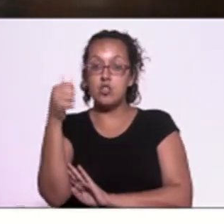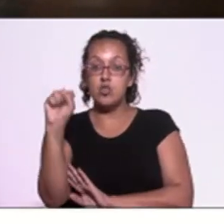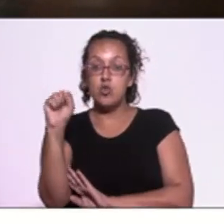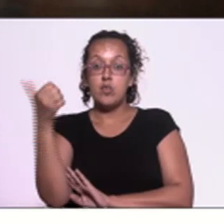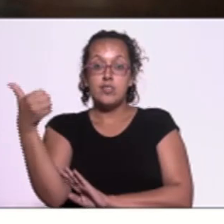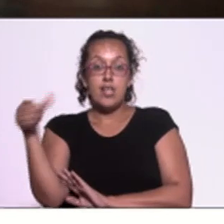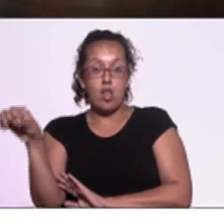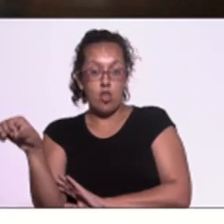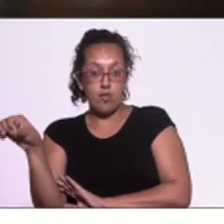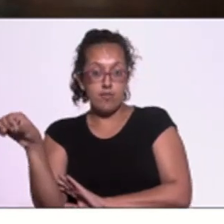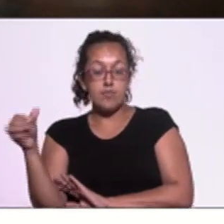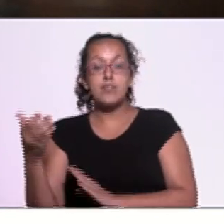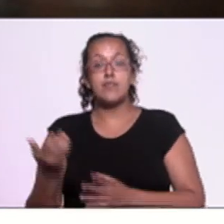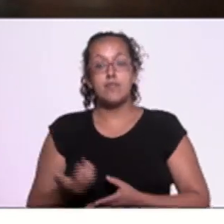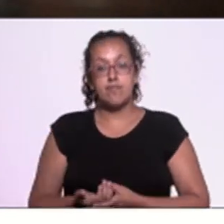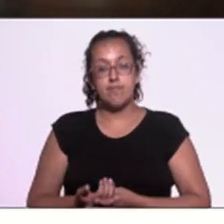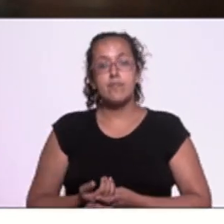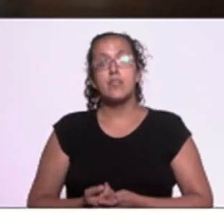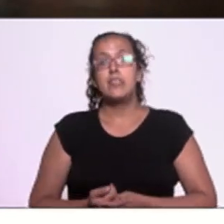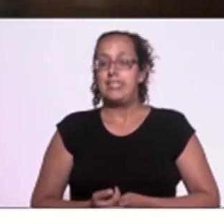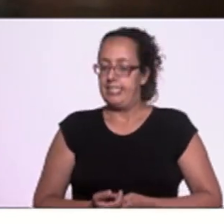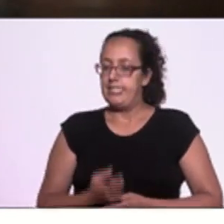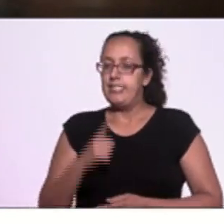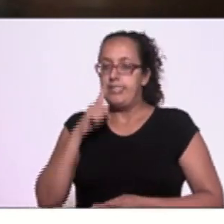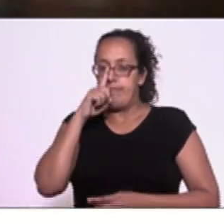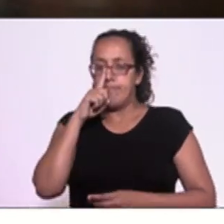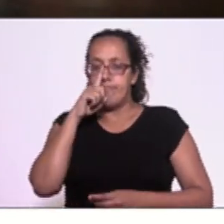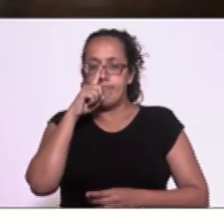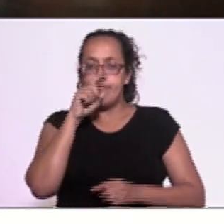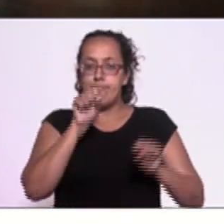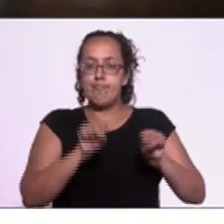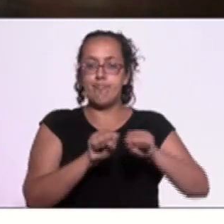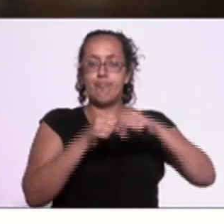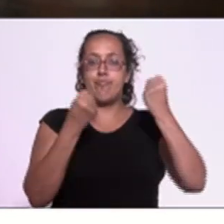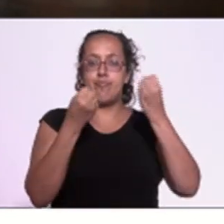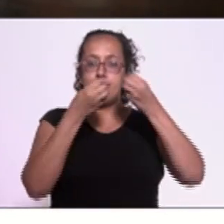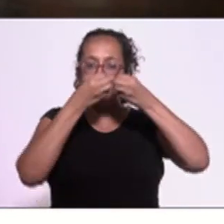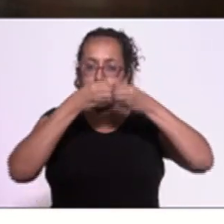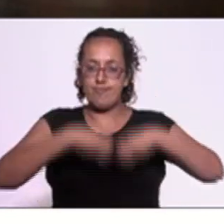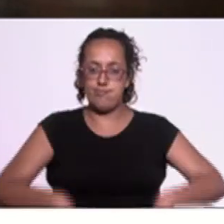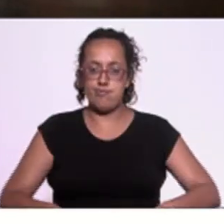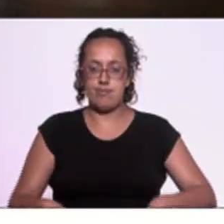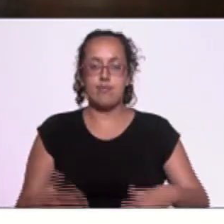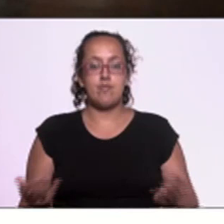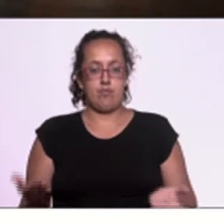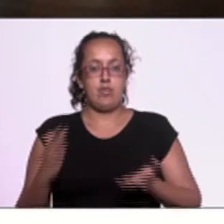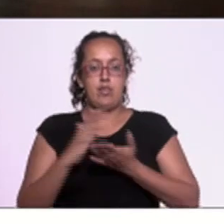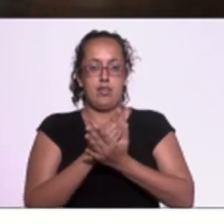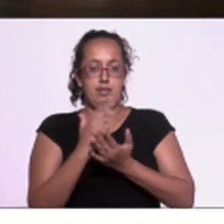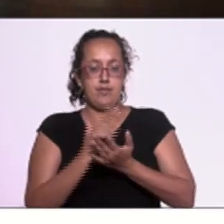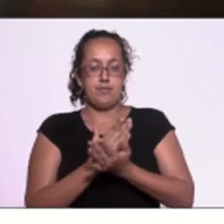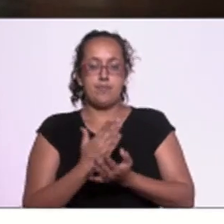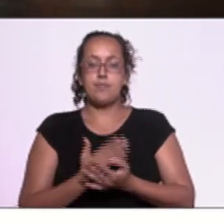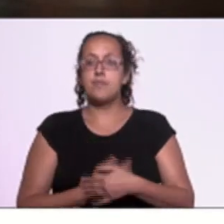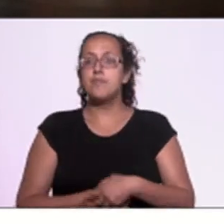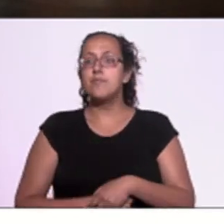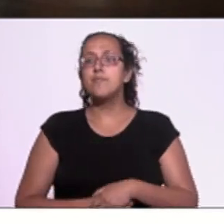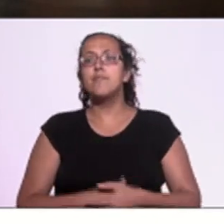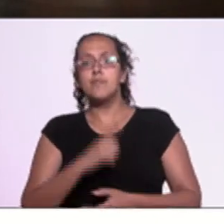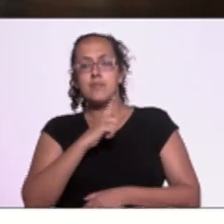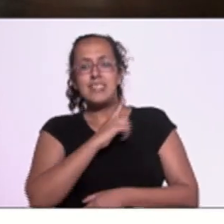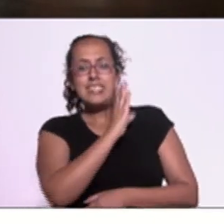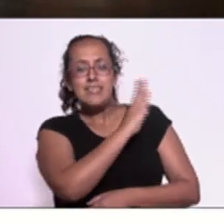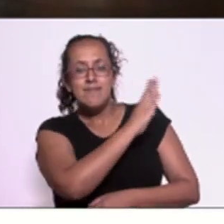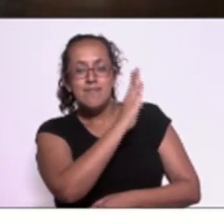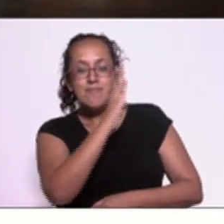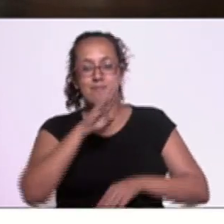XIX. Também num estado de muita fragilidade que se encontram esses livros. Além do mobiliário do